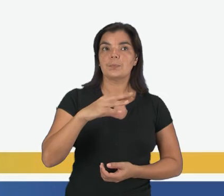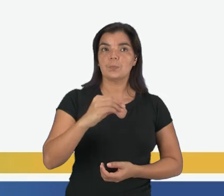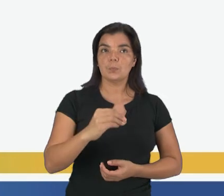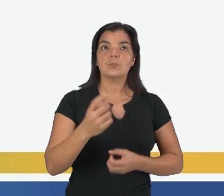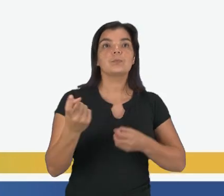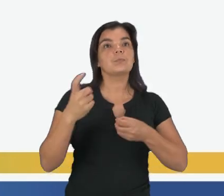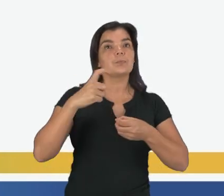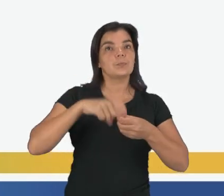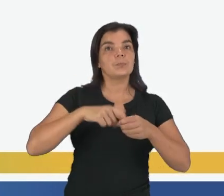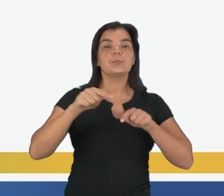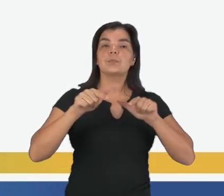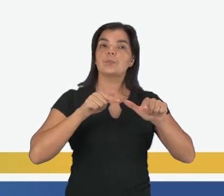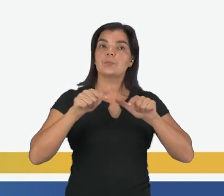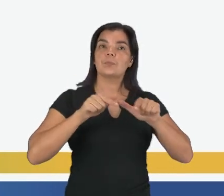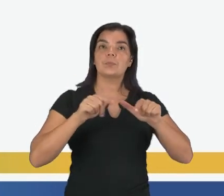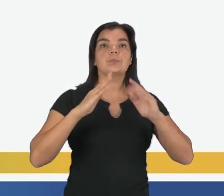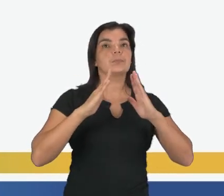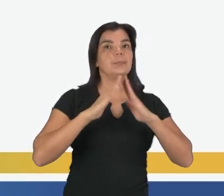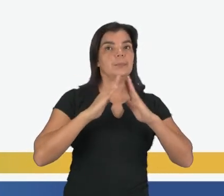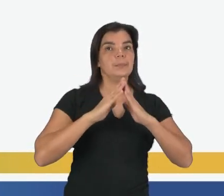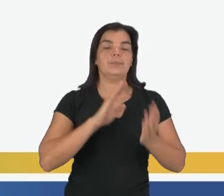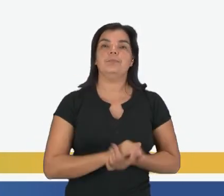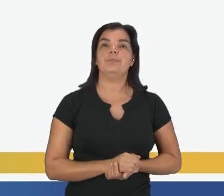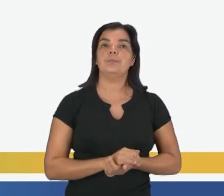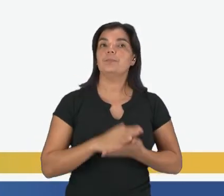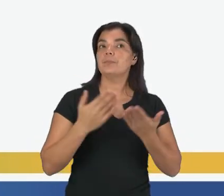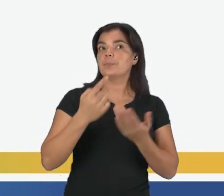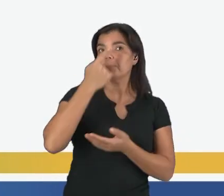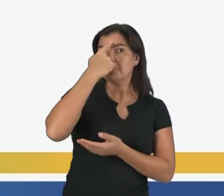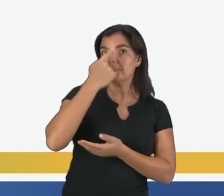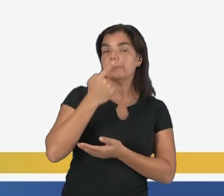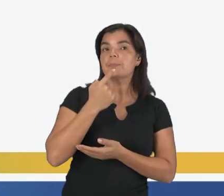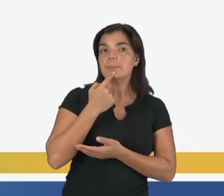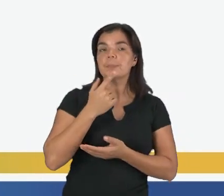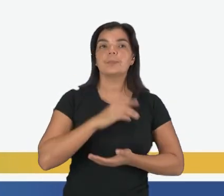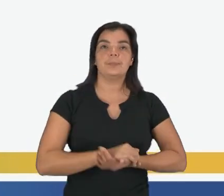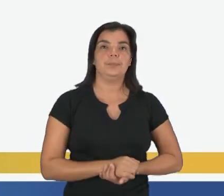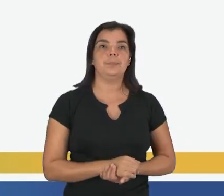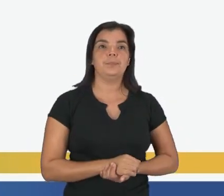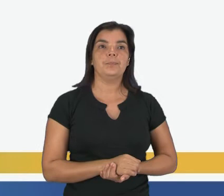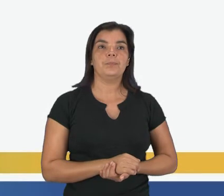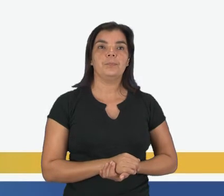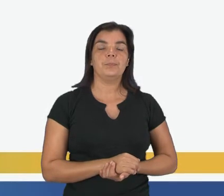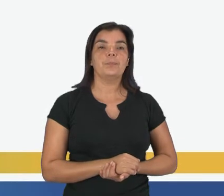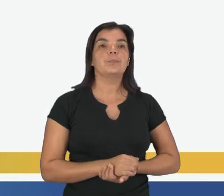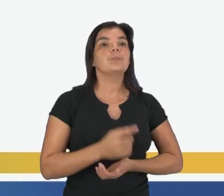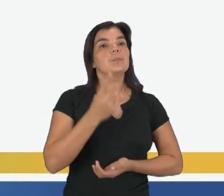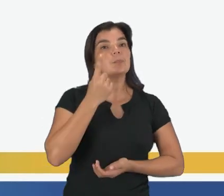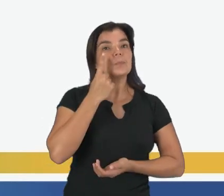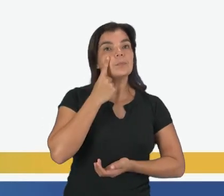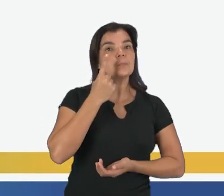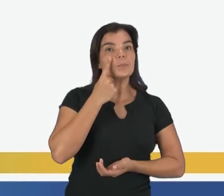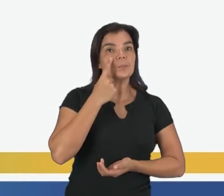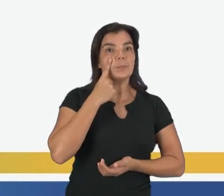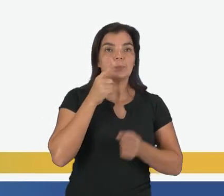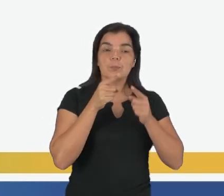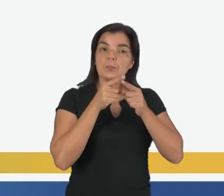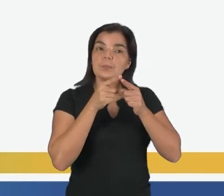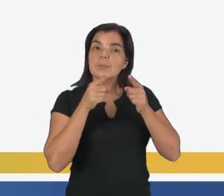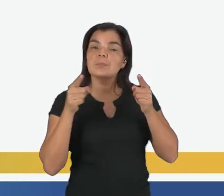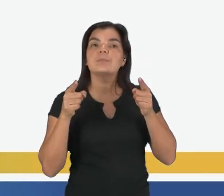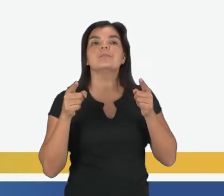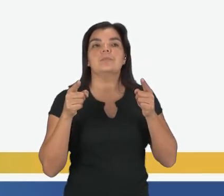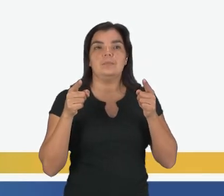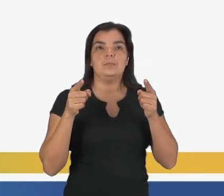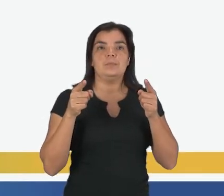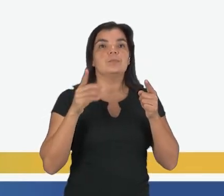Marcos está voltando do seu trabalho para casa, conforme mostra a figura a seguir. Observe, o intervalo